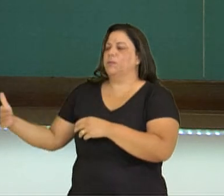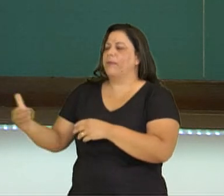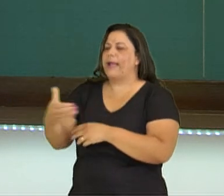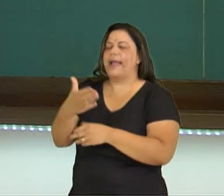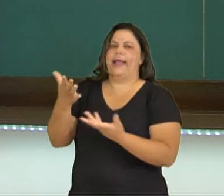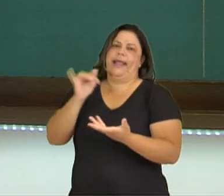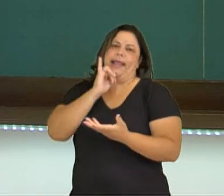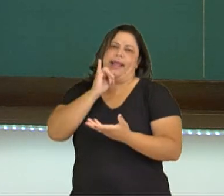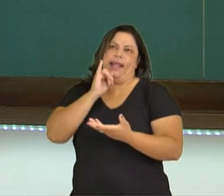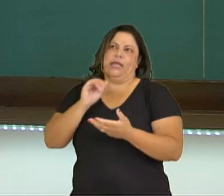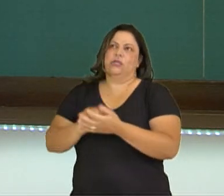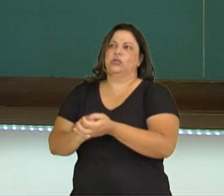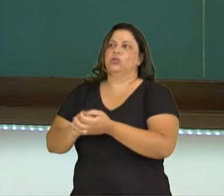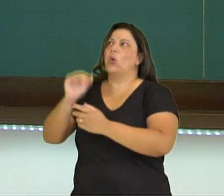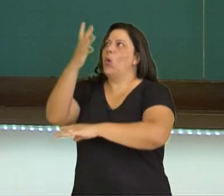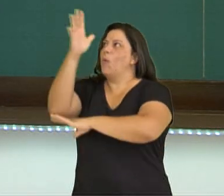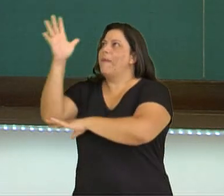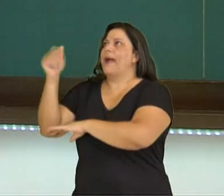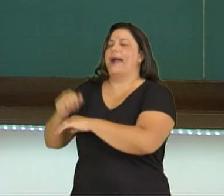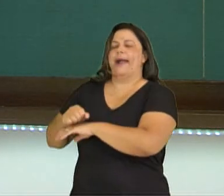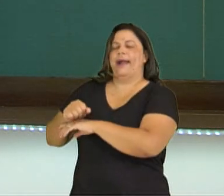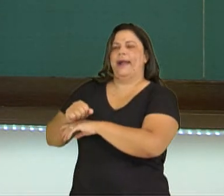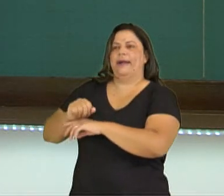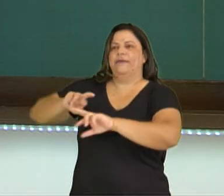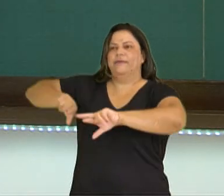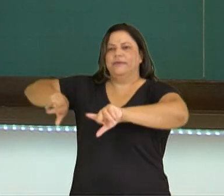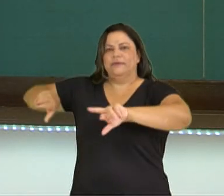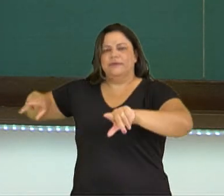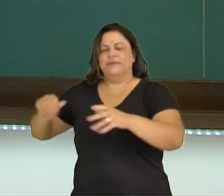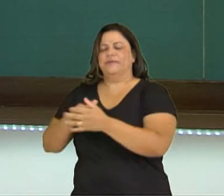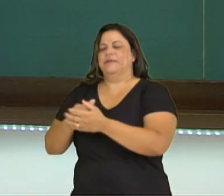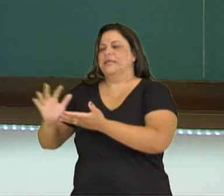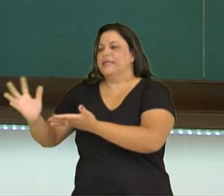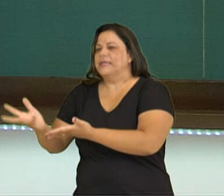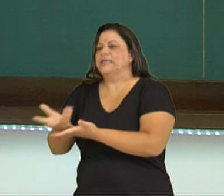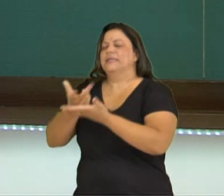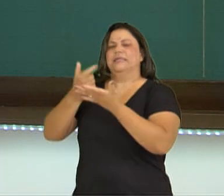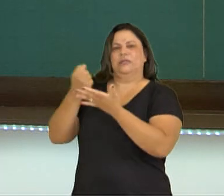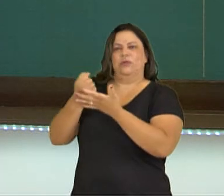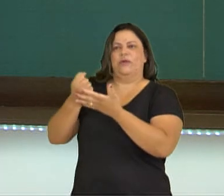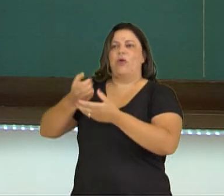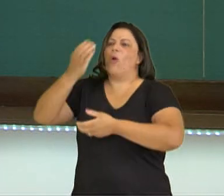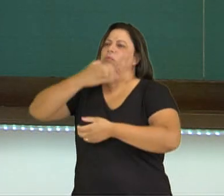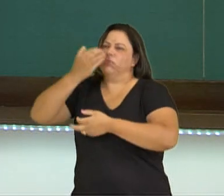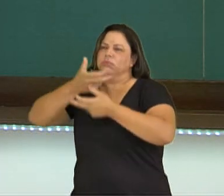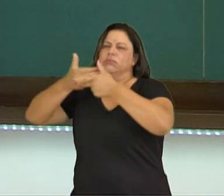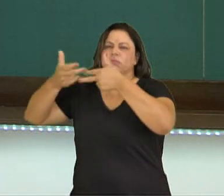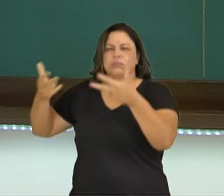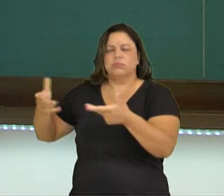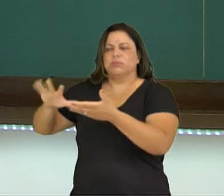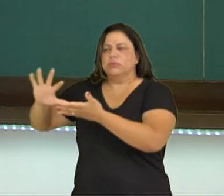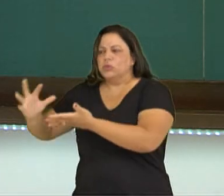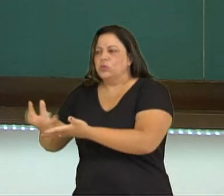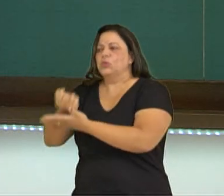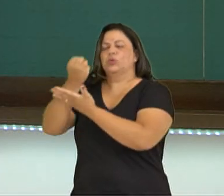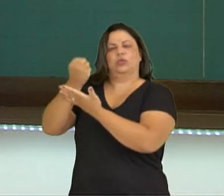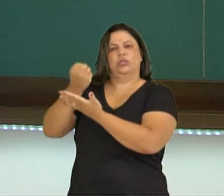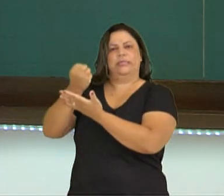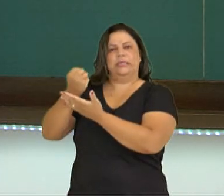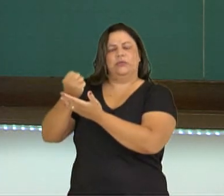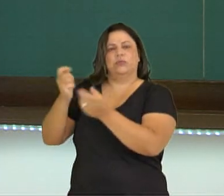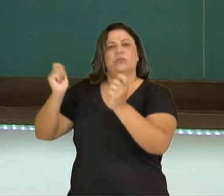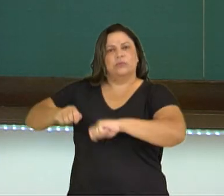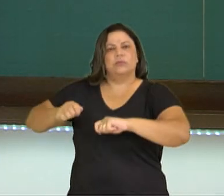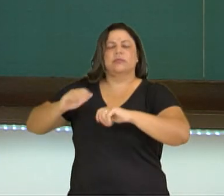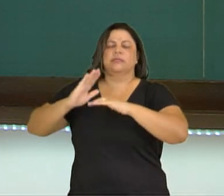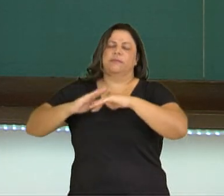coleta de castanhas, por exemplo, a extração, extrativismo ali, retirei alguma coisa da natureza, faz parte